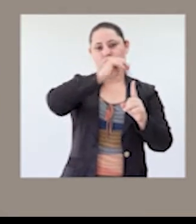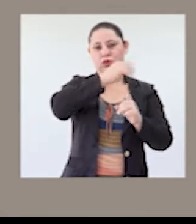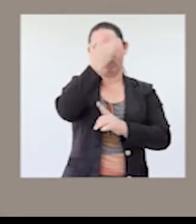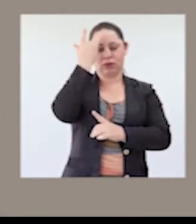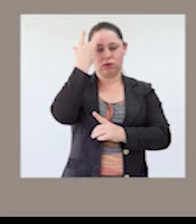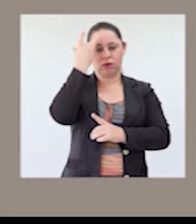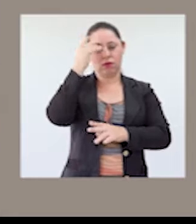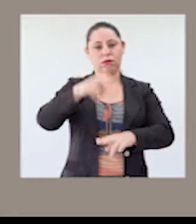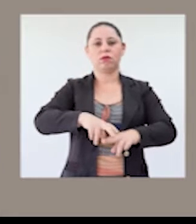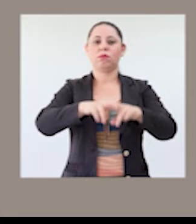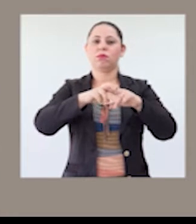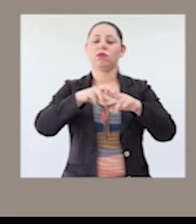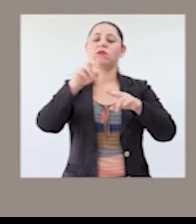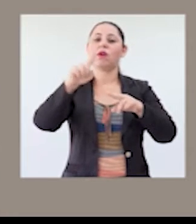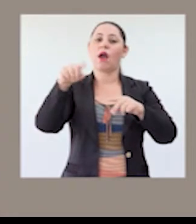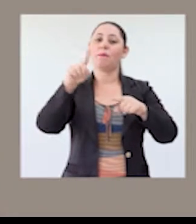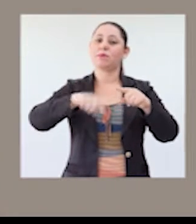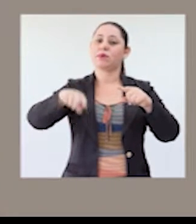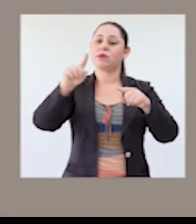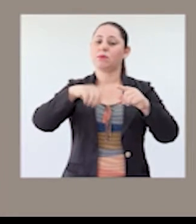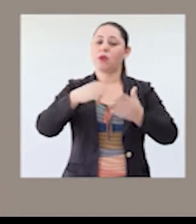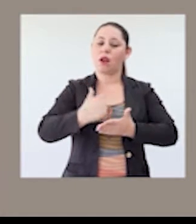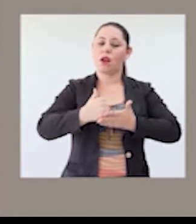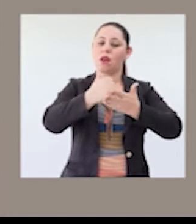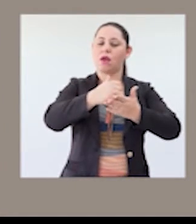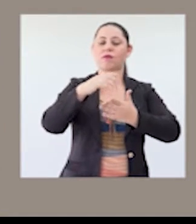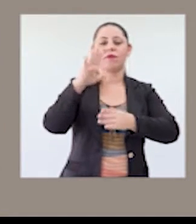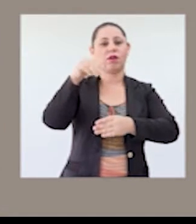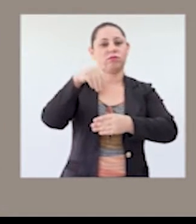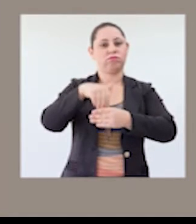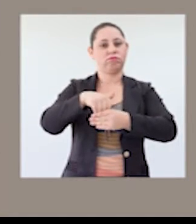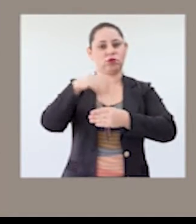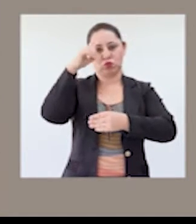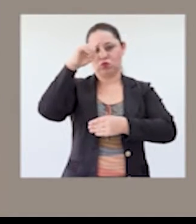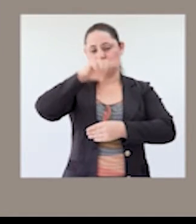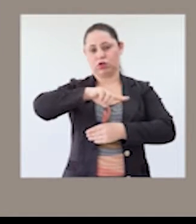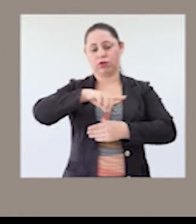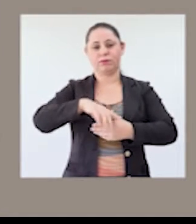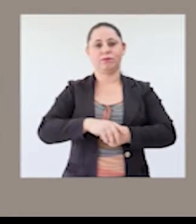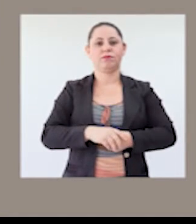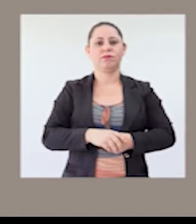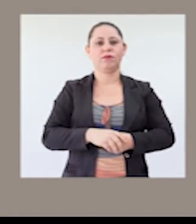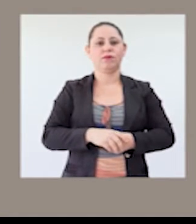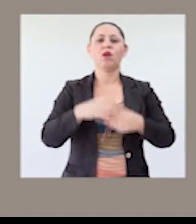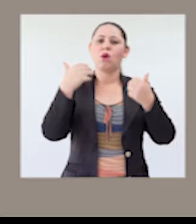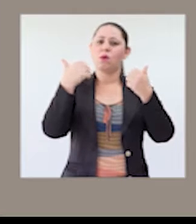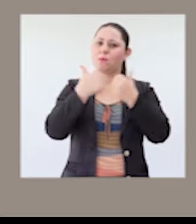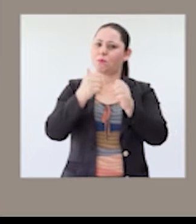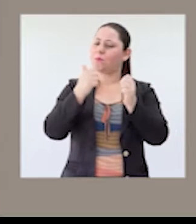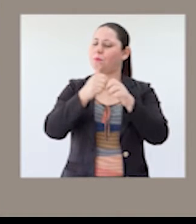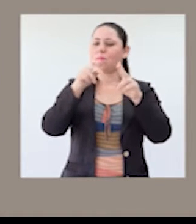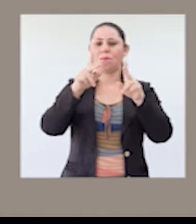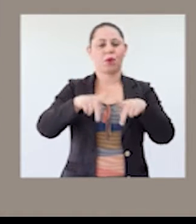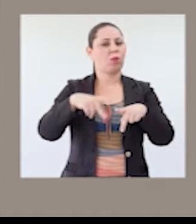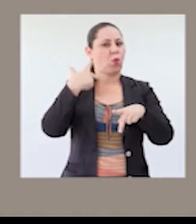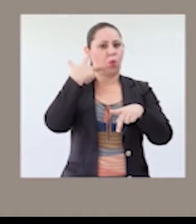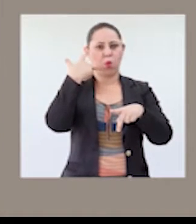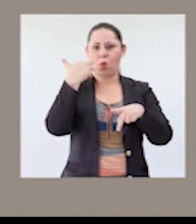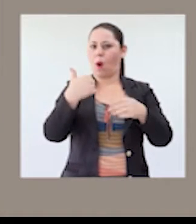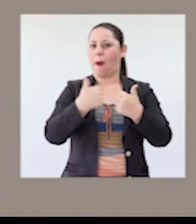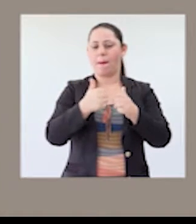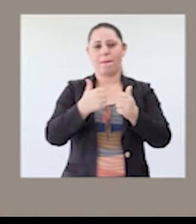por isso, é proibido o transporte de eleitor. No dia da eleição funciona o transporte público